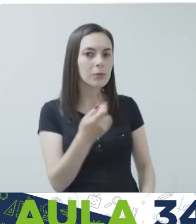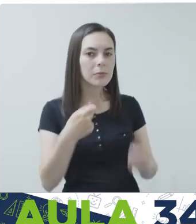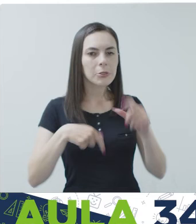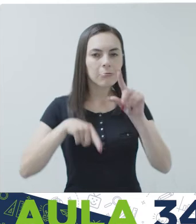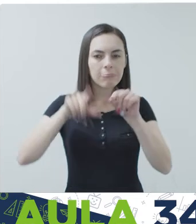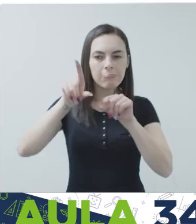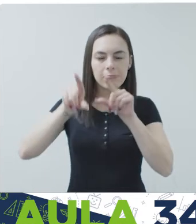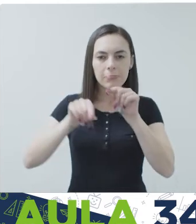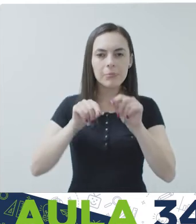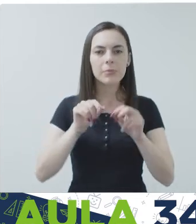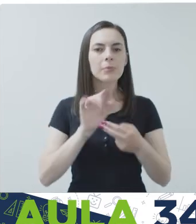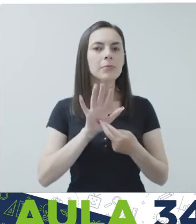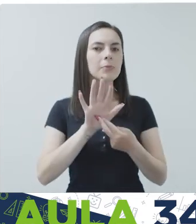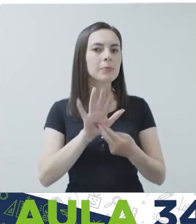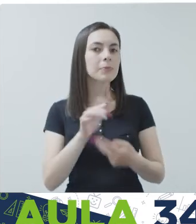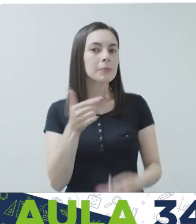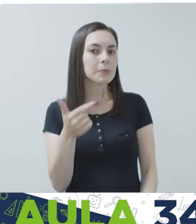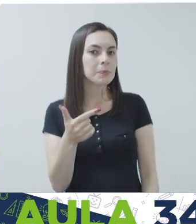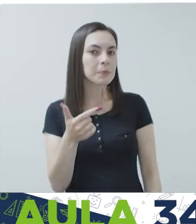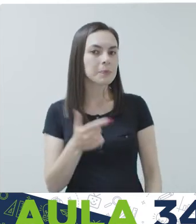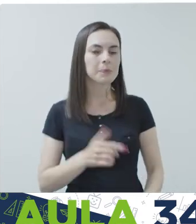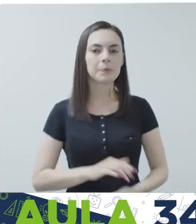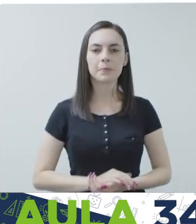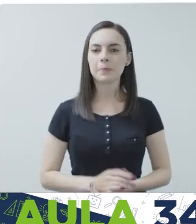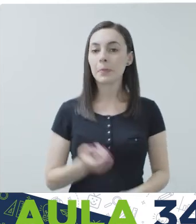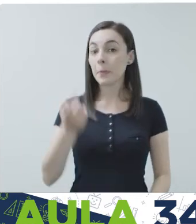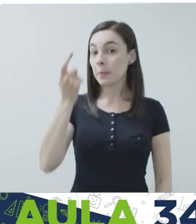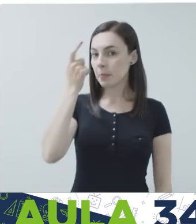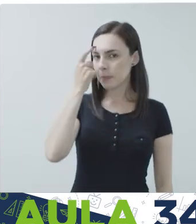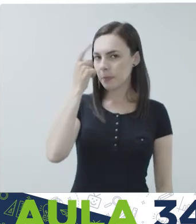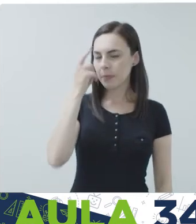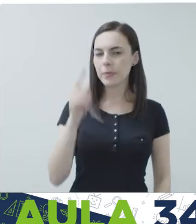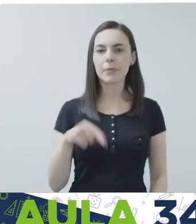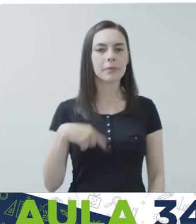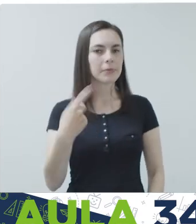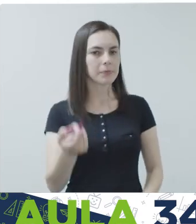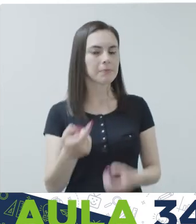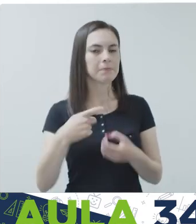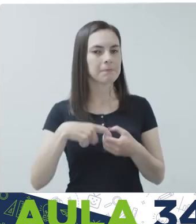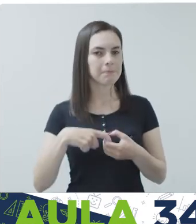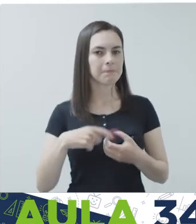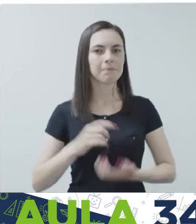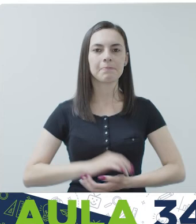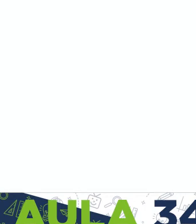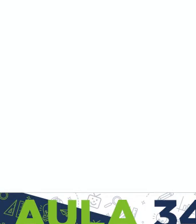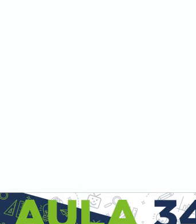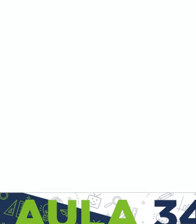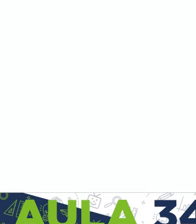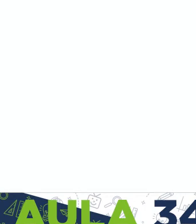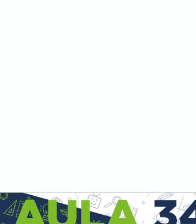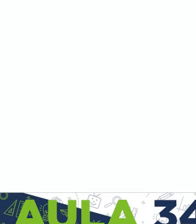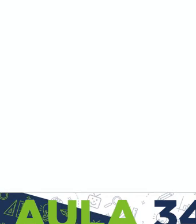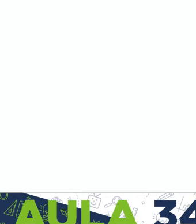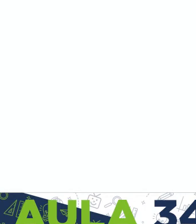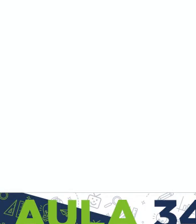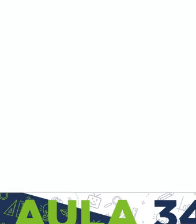aqui para representar a quantidade 2? Pensem aí e a professora Márcia já volta.